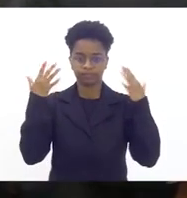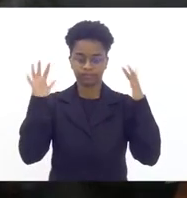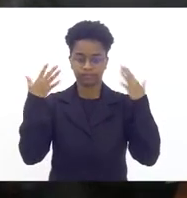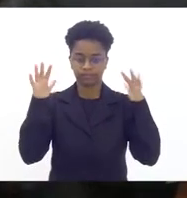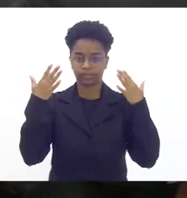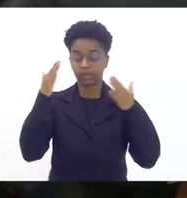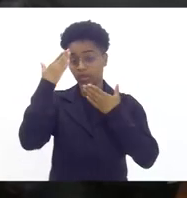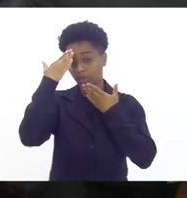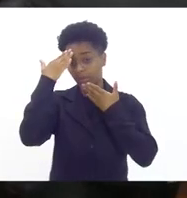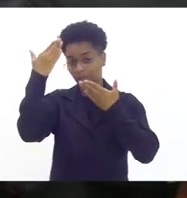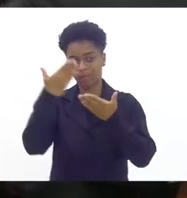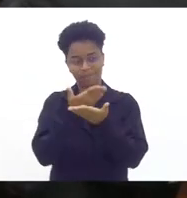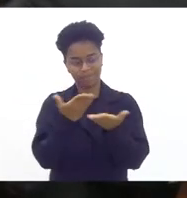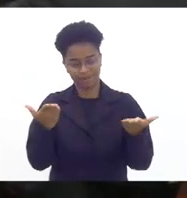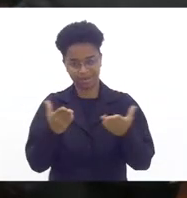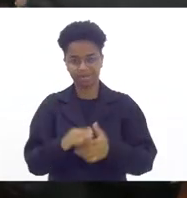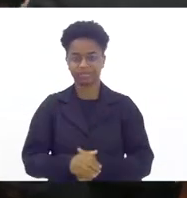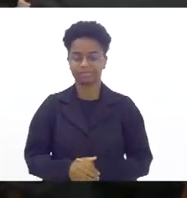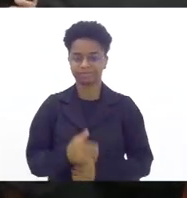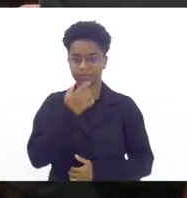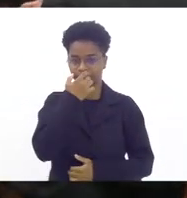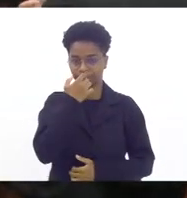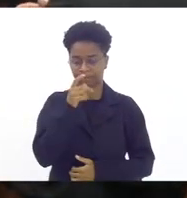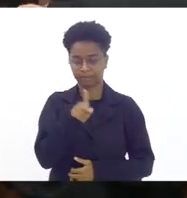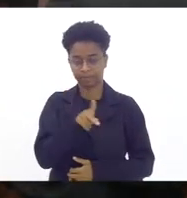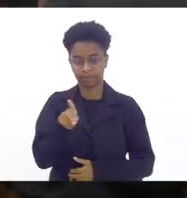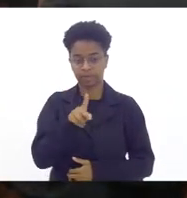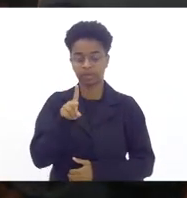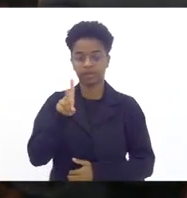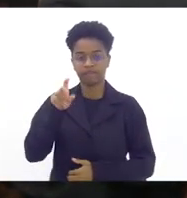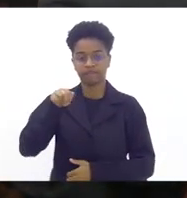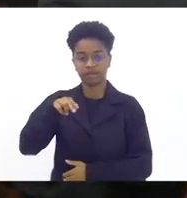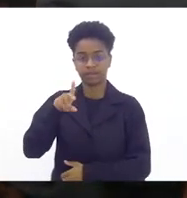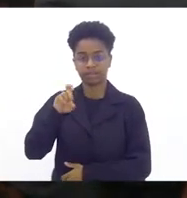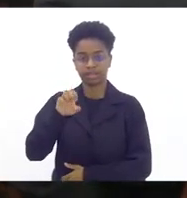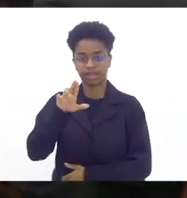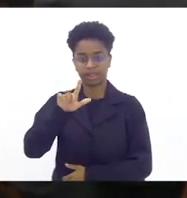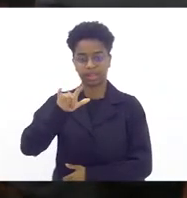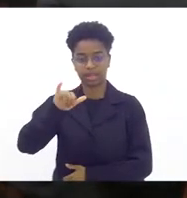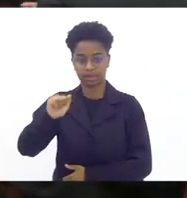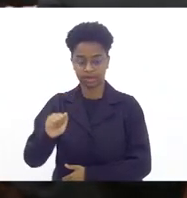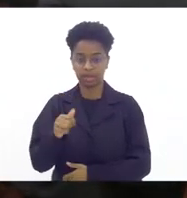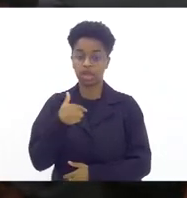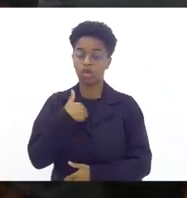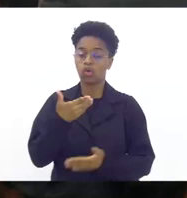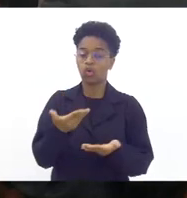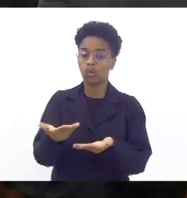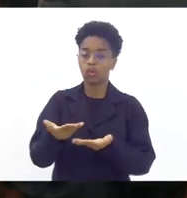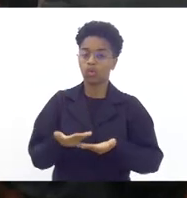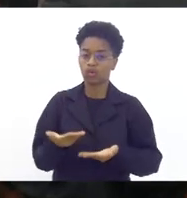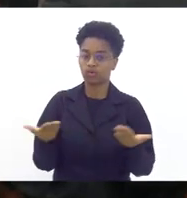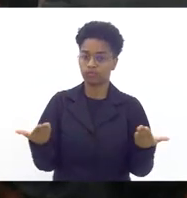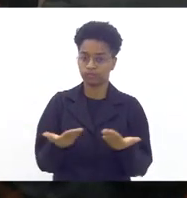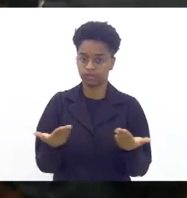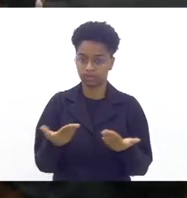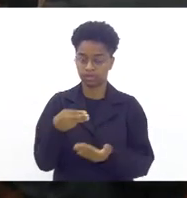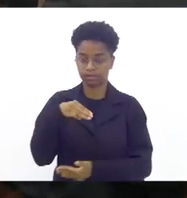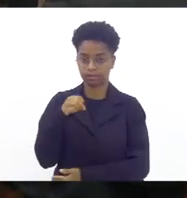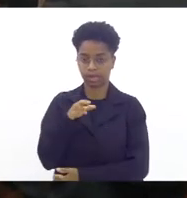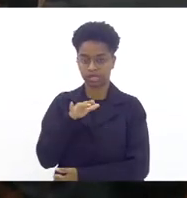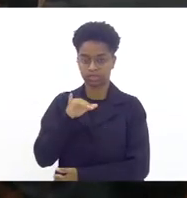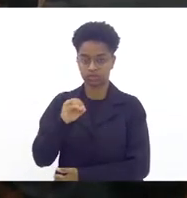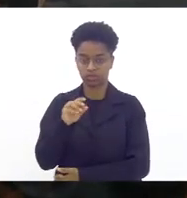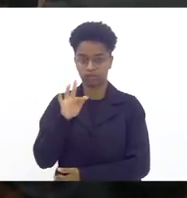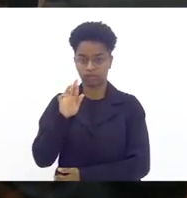Obrigado a você, professora Vanderlei Aguiar do CEP. Eu vou chamar agora o Márcio Franco do